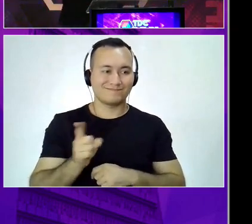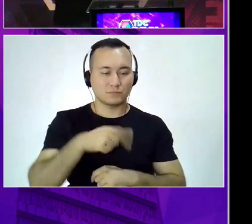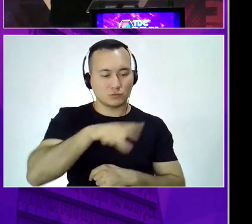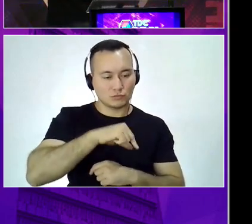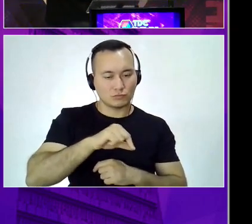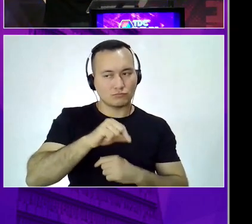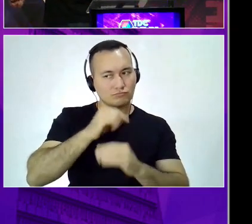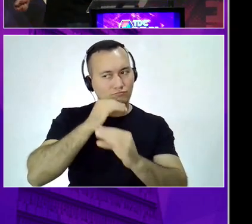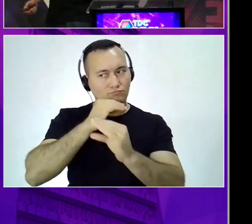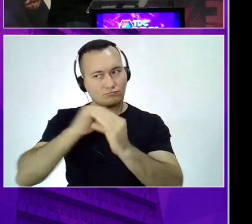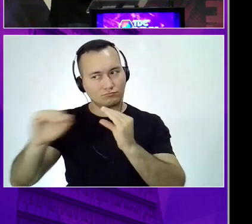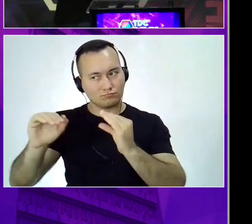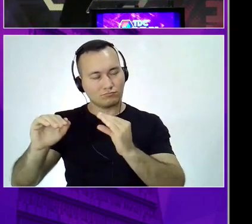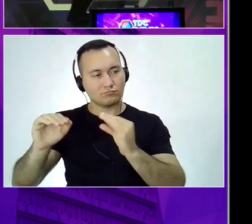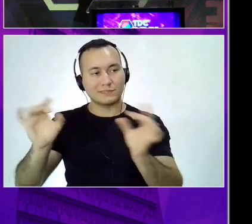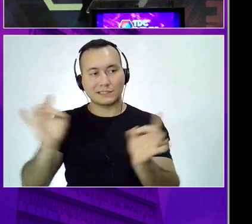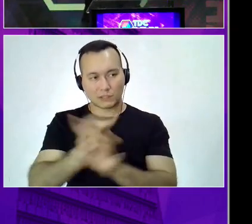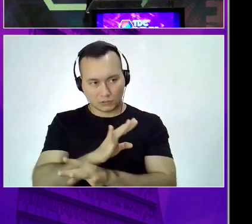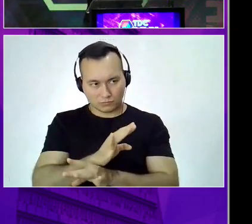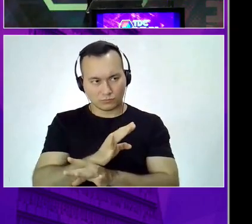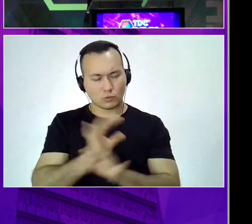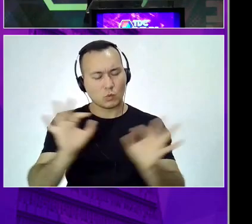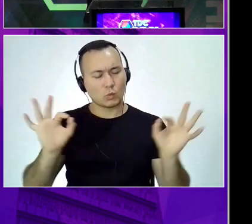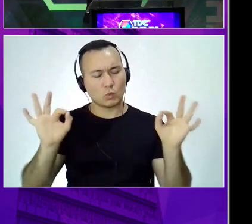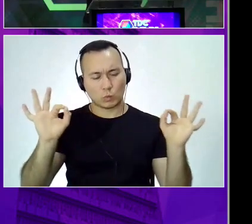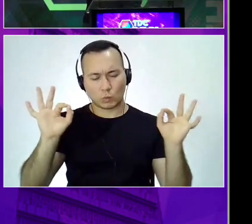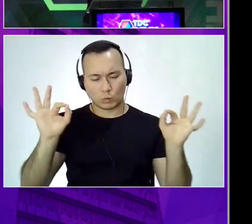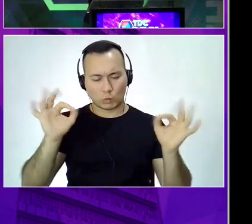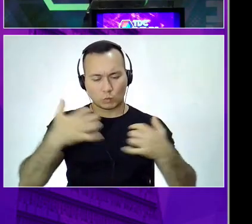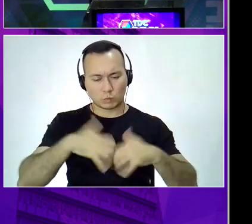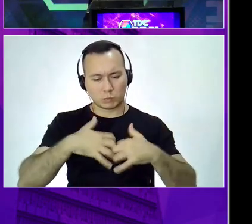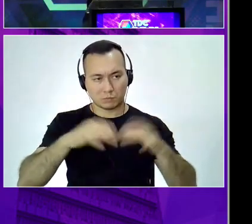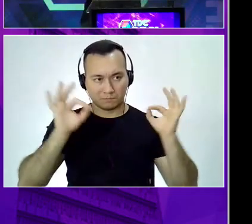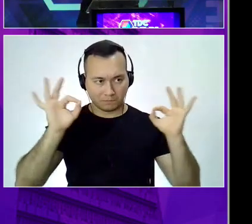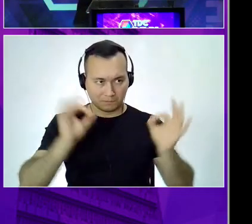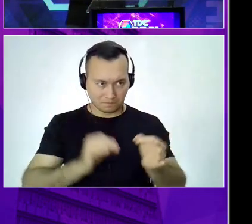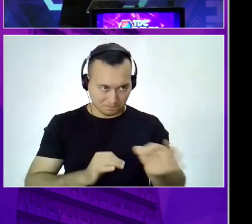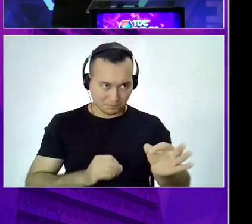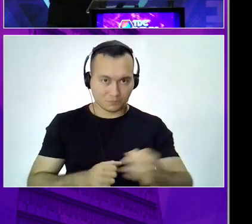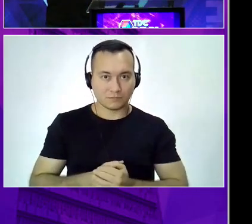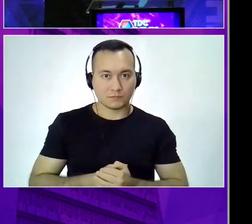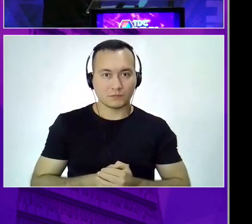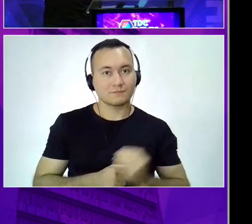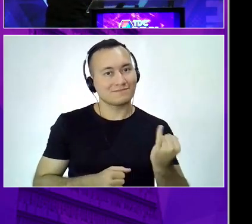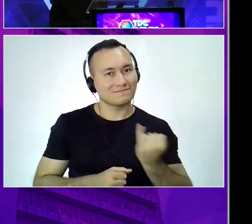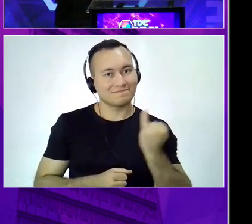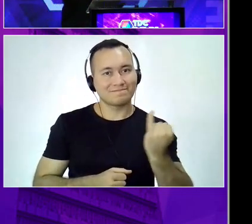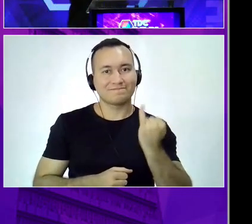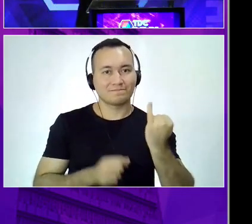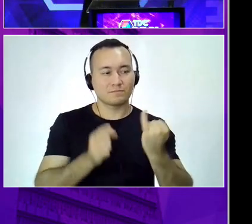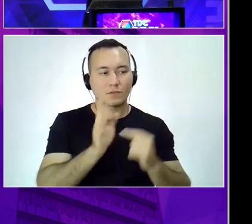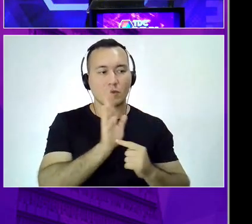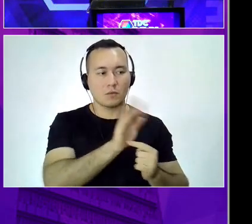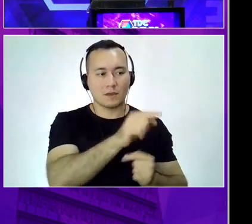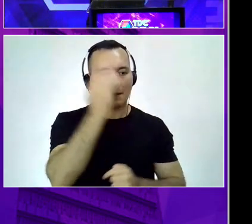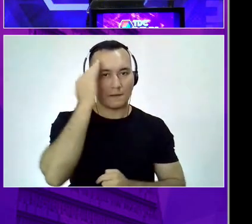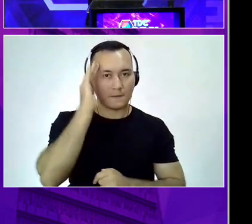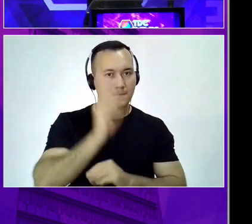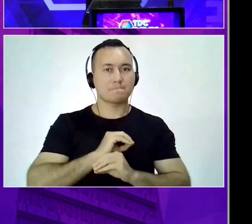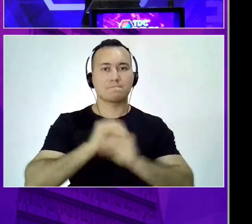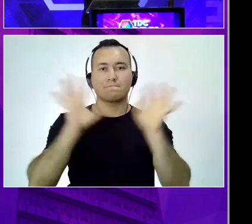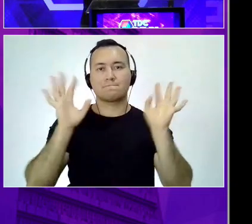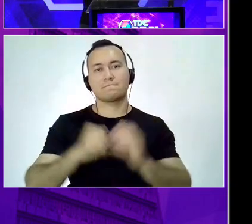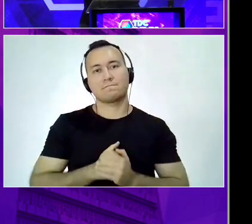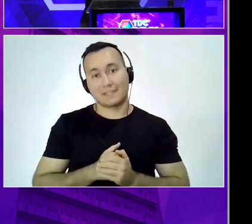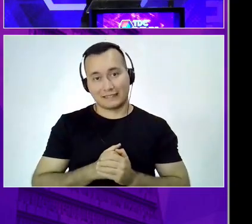liberando de pouquinho em pouquinho. E, às vezes, o desenvolvedor que está ali no começo, às vezes ele não tem esse pensamento, não